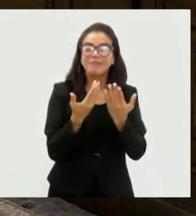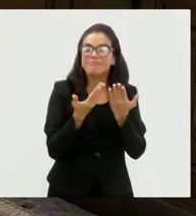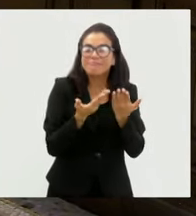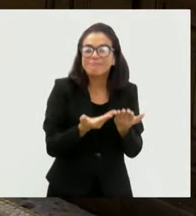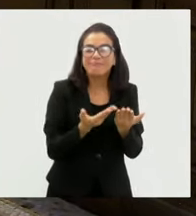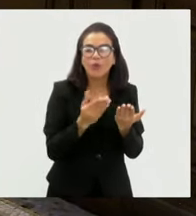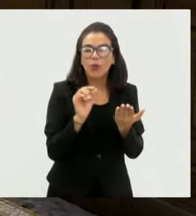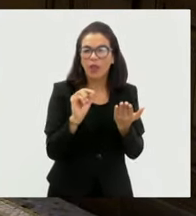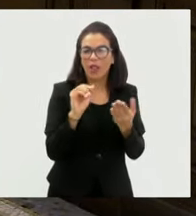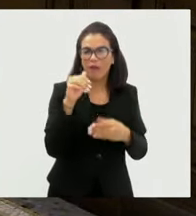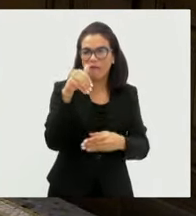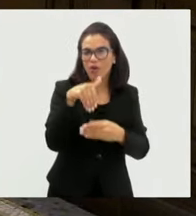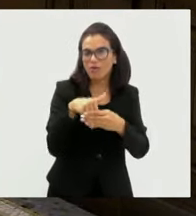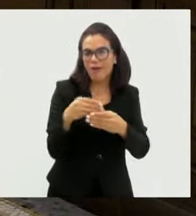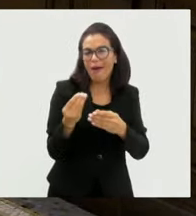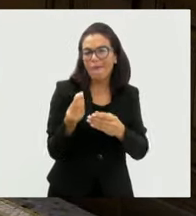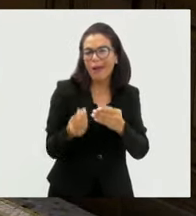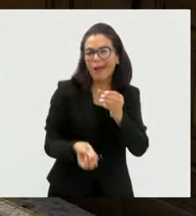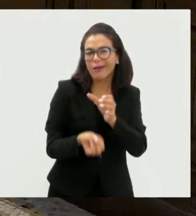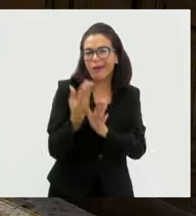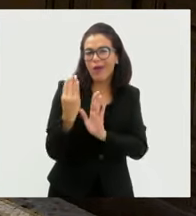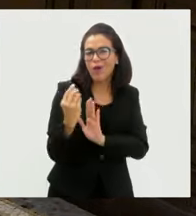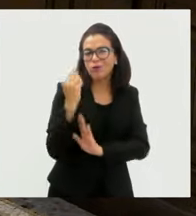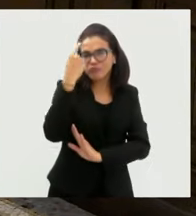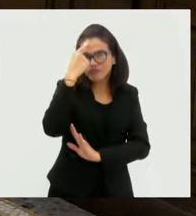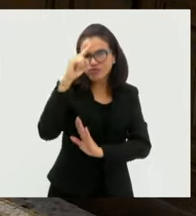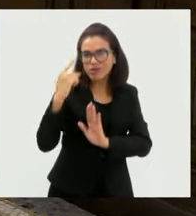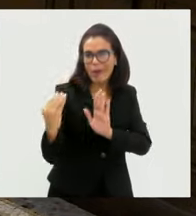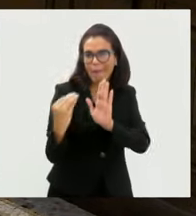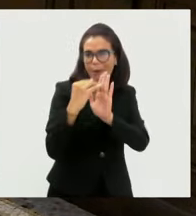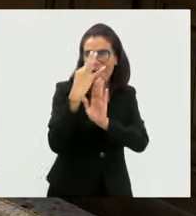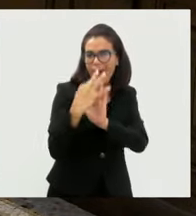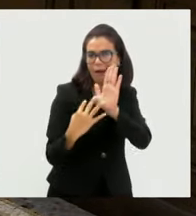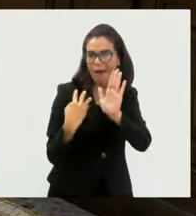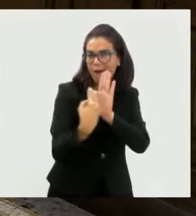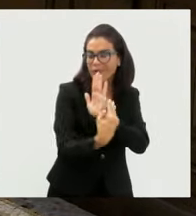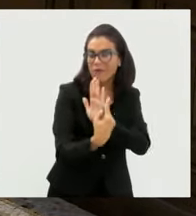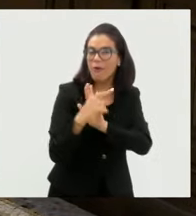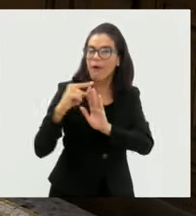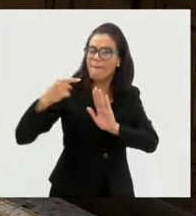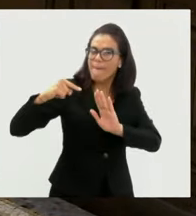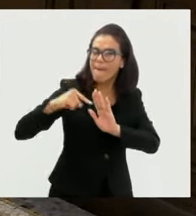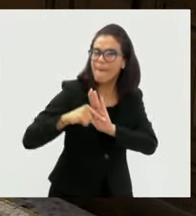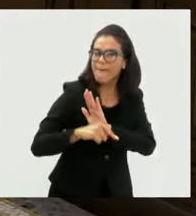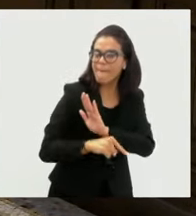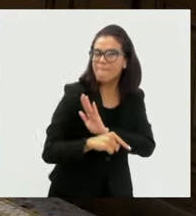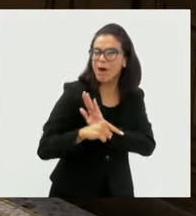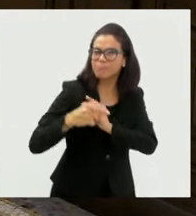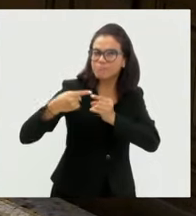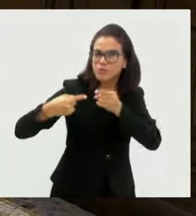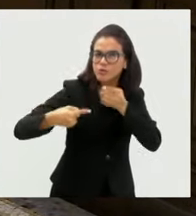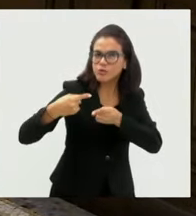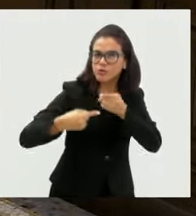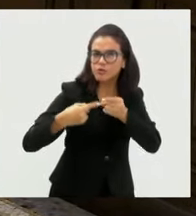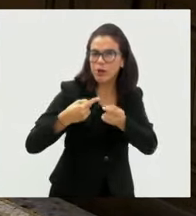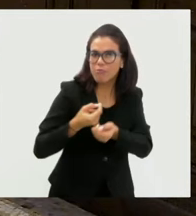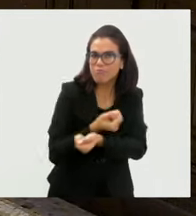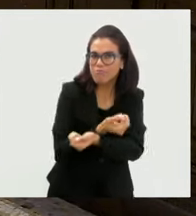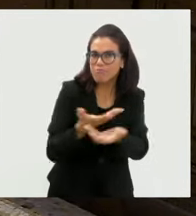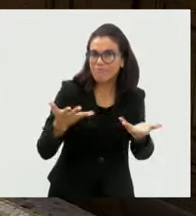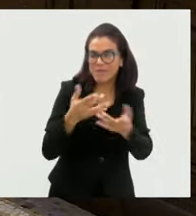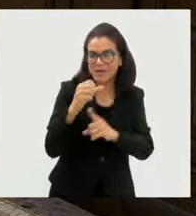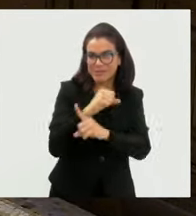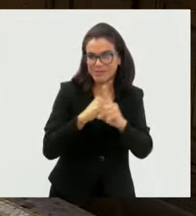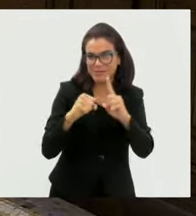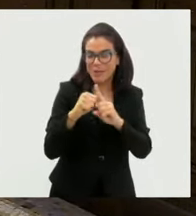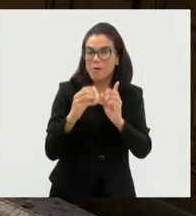é botar um dia no calendário, é aprofundar a discussão com especialistas, trazer isso para a sociedade. Parabéns e, por